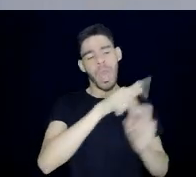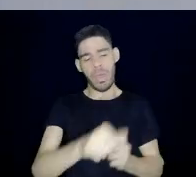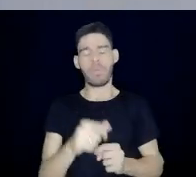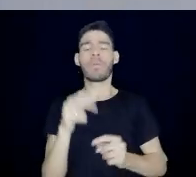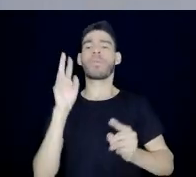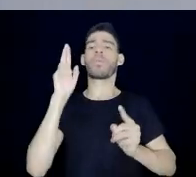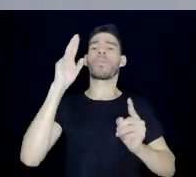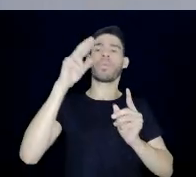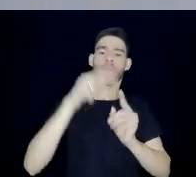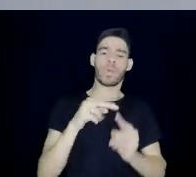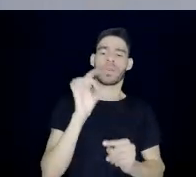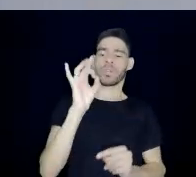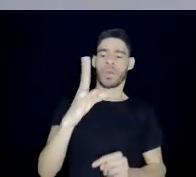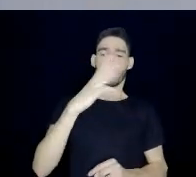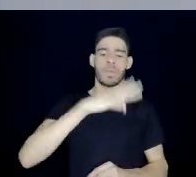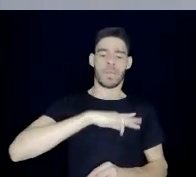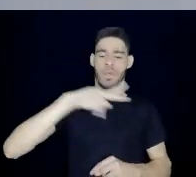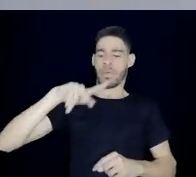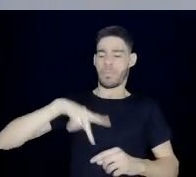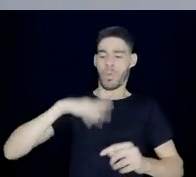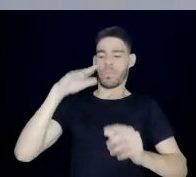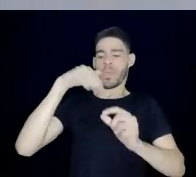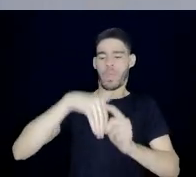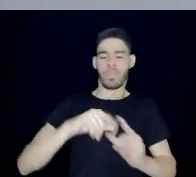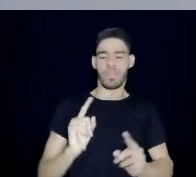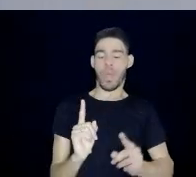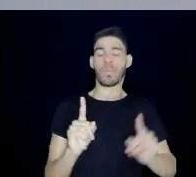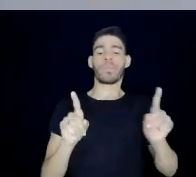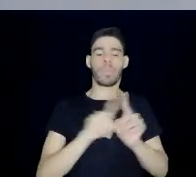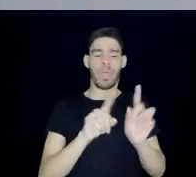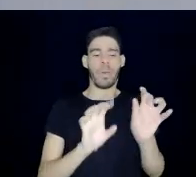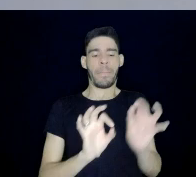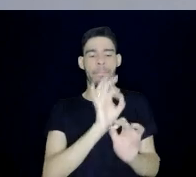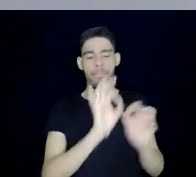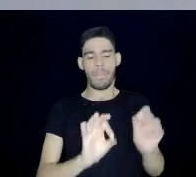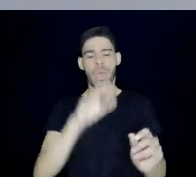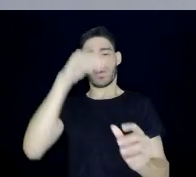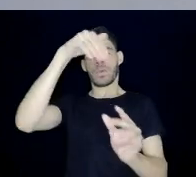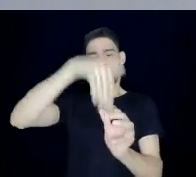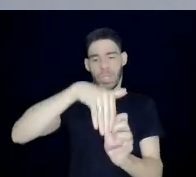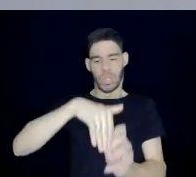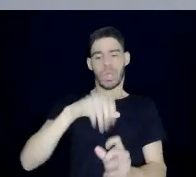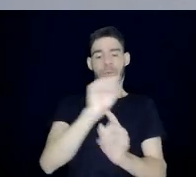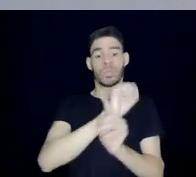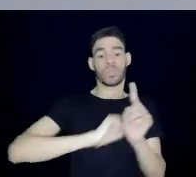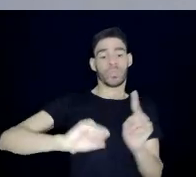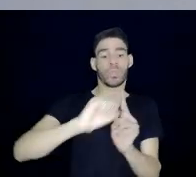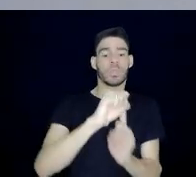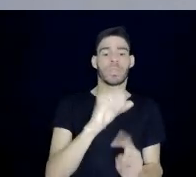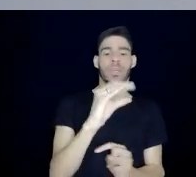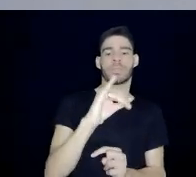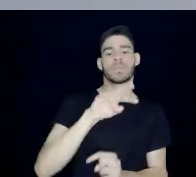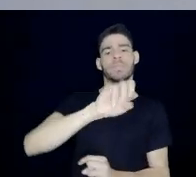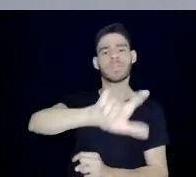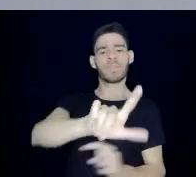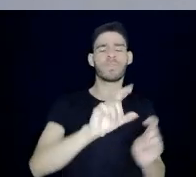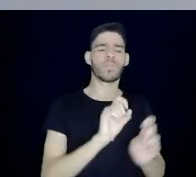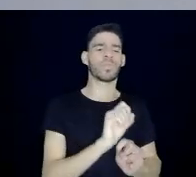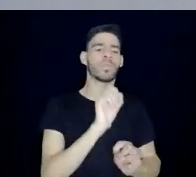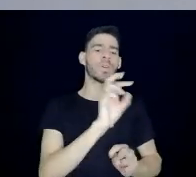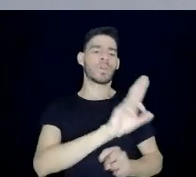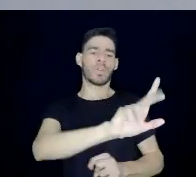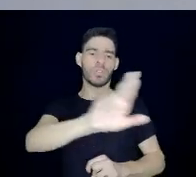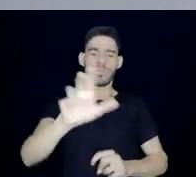e aí eu me refiro não só ao Ministério Público Eleitoral, por óbvio, mas à Justiça Eleitoral, à sociedade civil e a